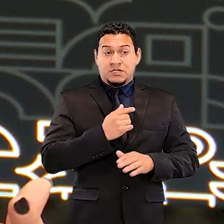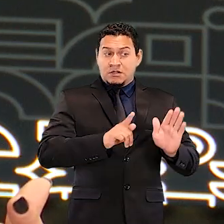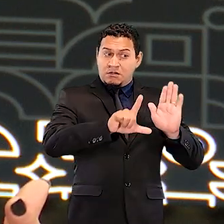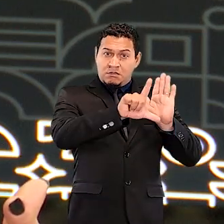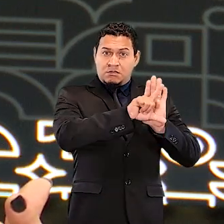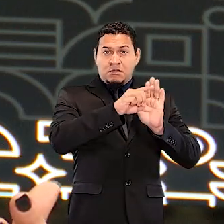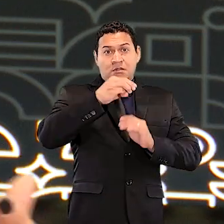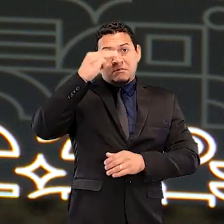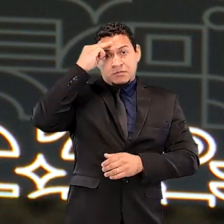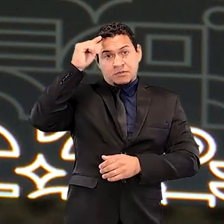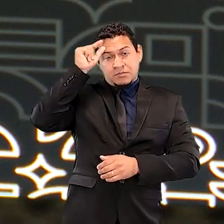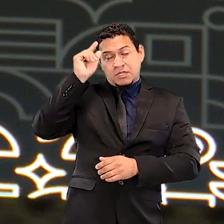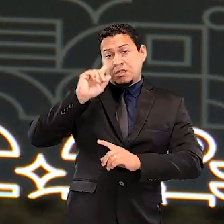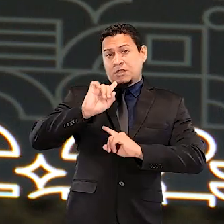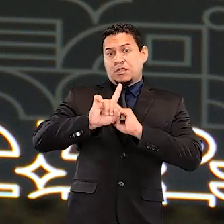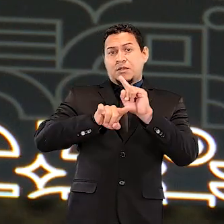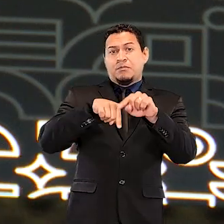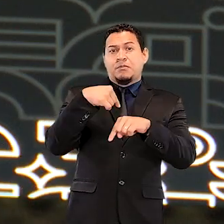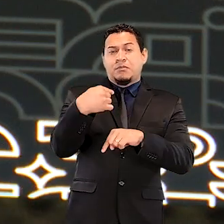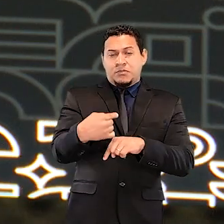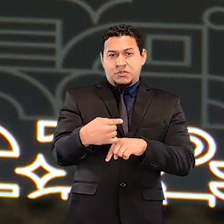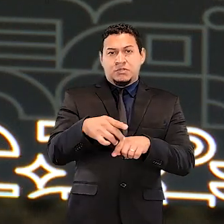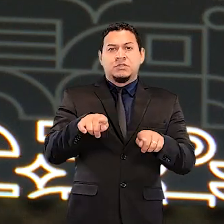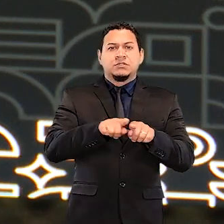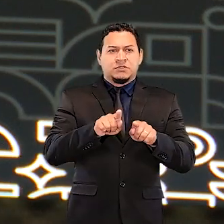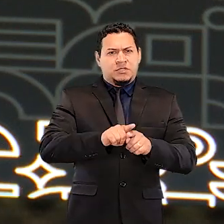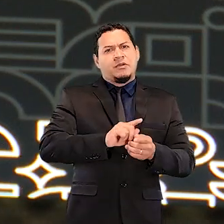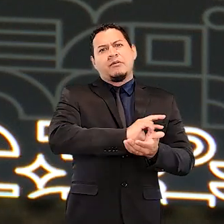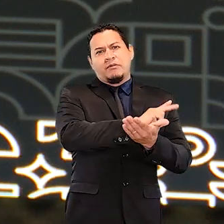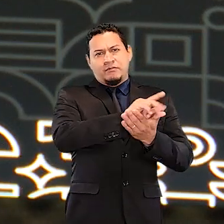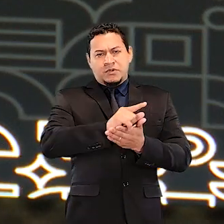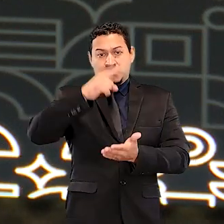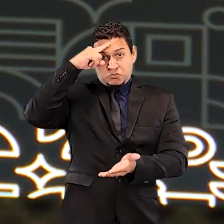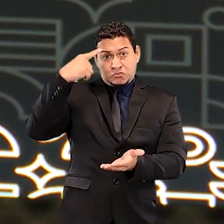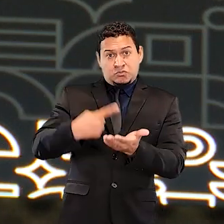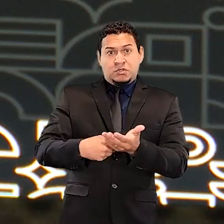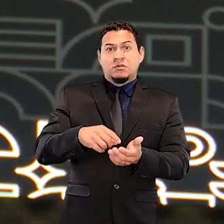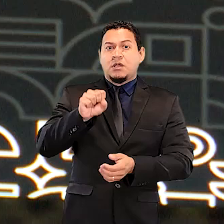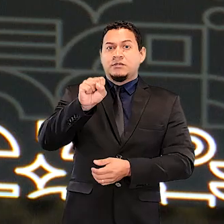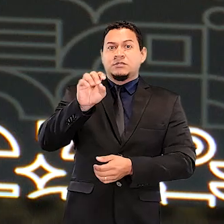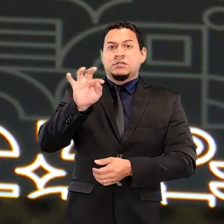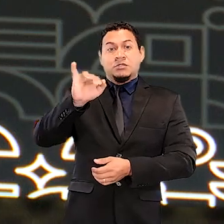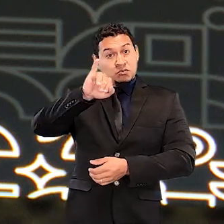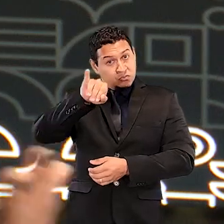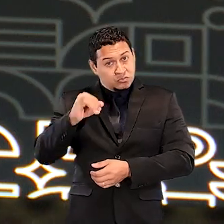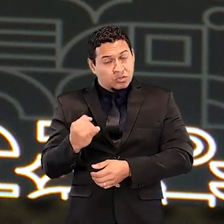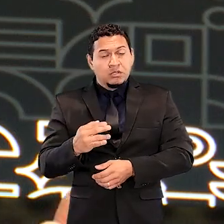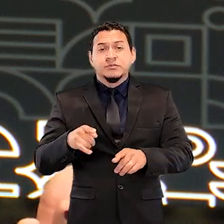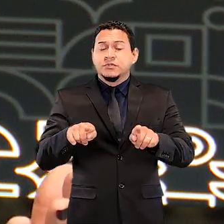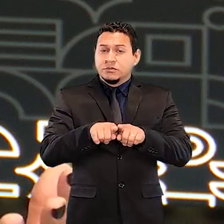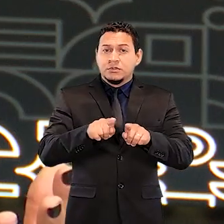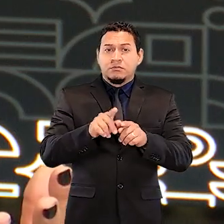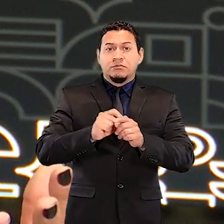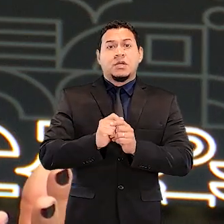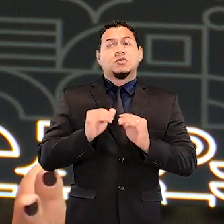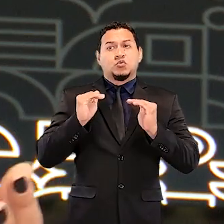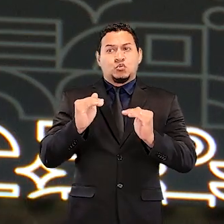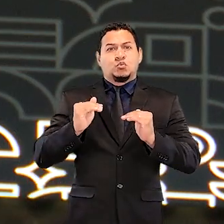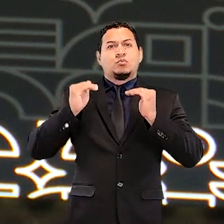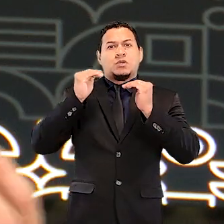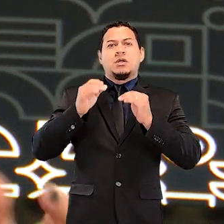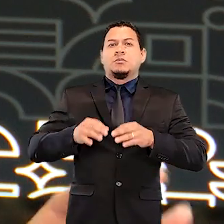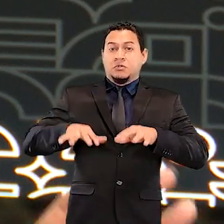da Penha, e depois veio com decisões, né, do próprio STJ e também do Supremo Tribunal